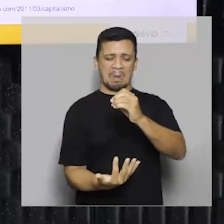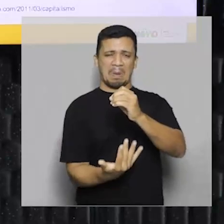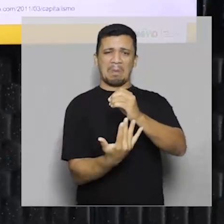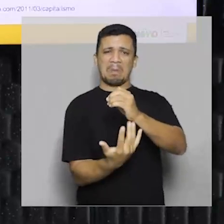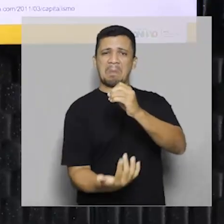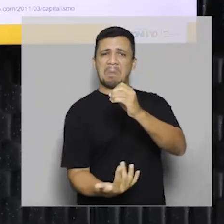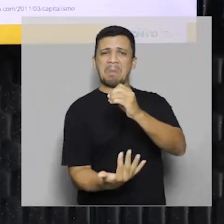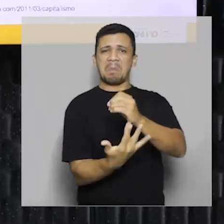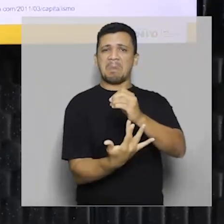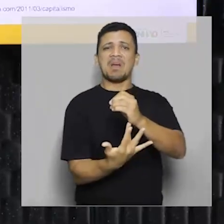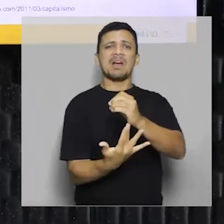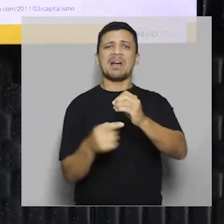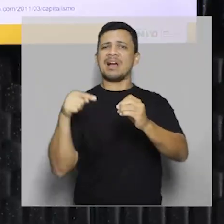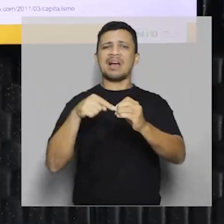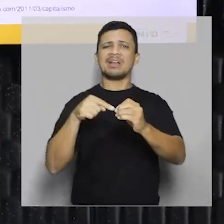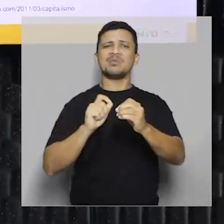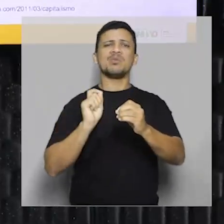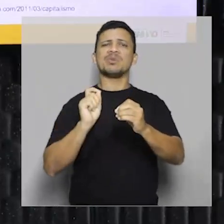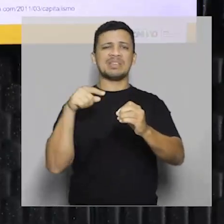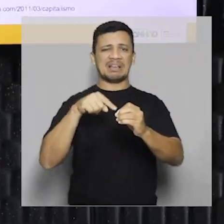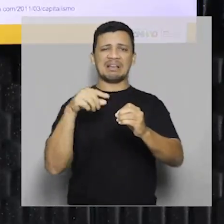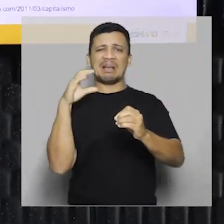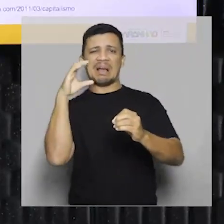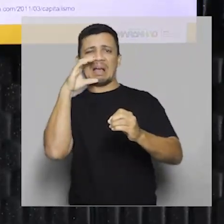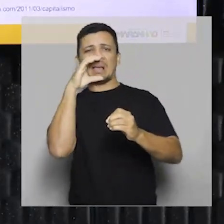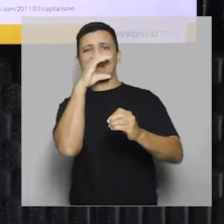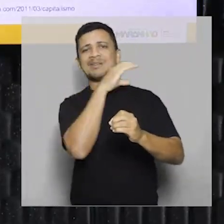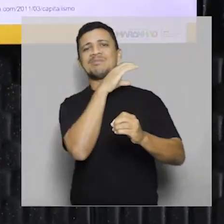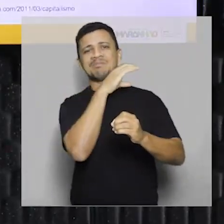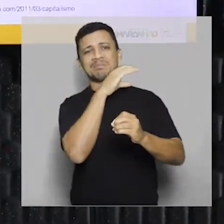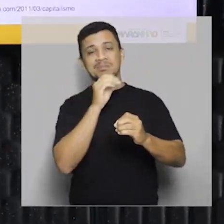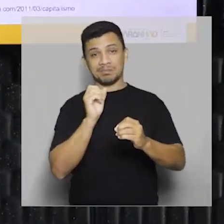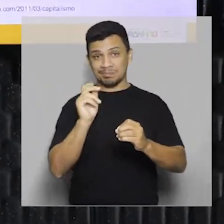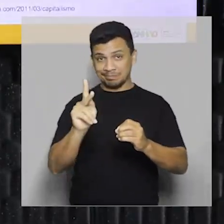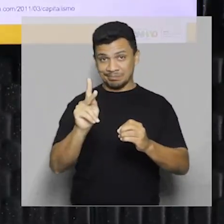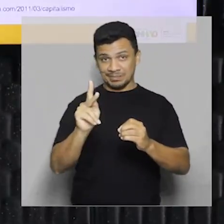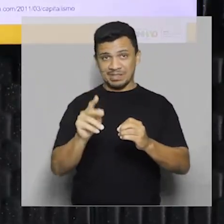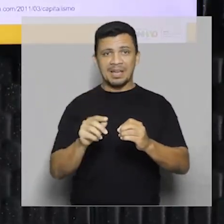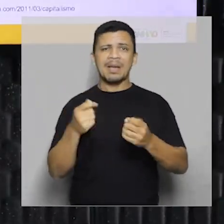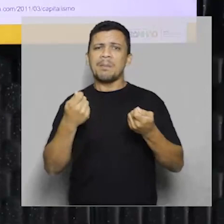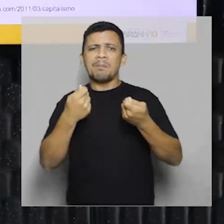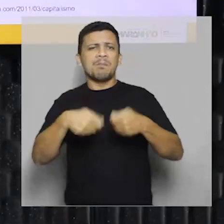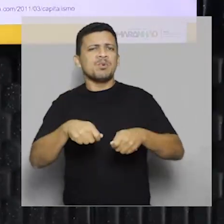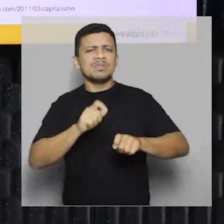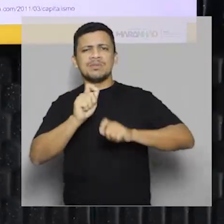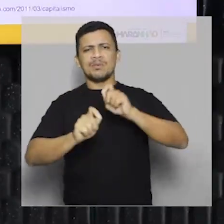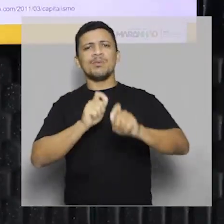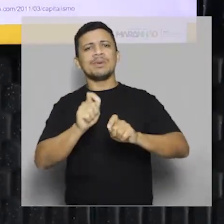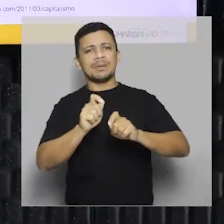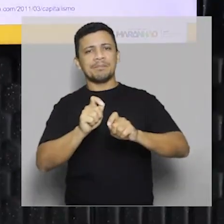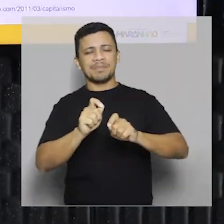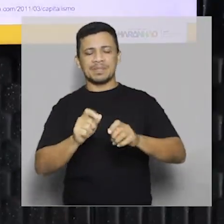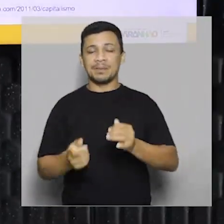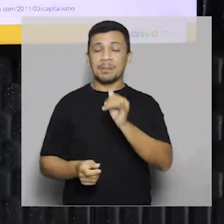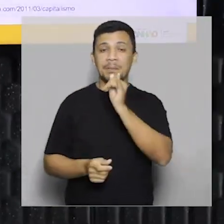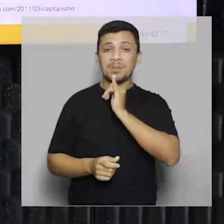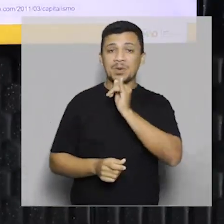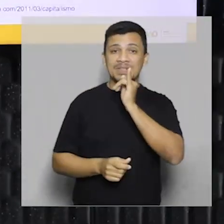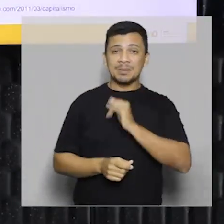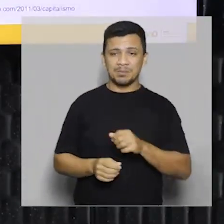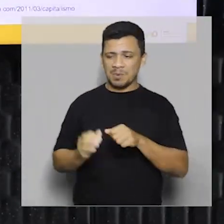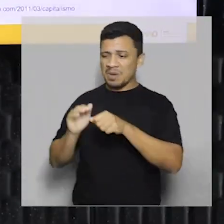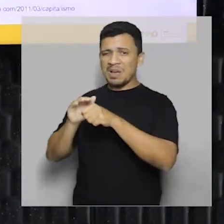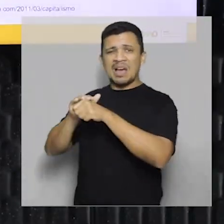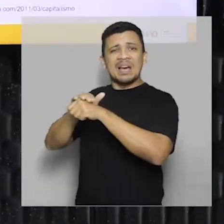na superfície vai gerar um aquecimento Ok Isso permite que por exemplo as noites